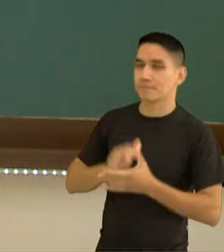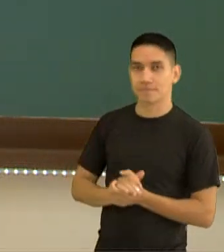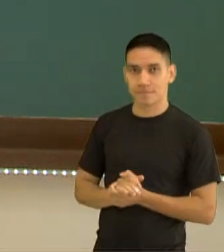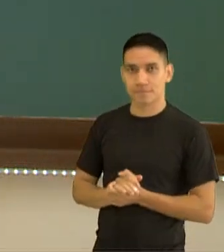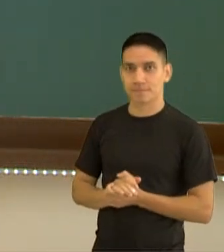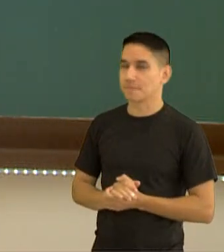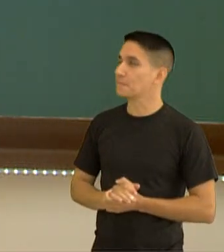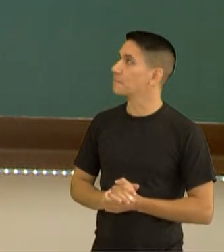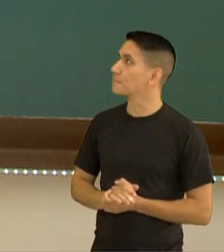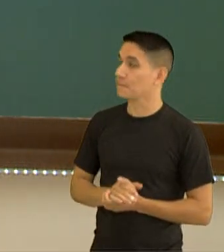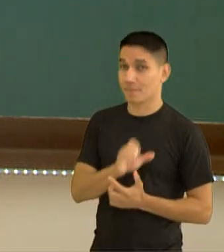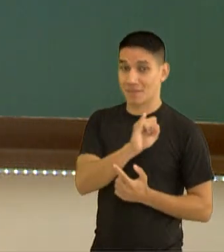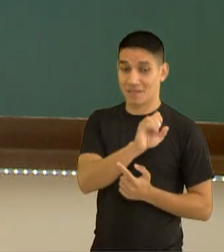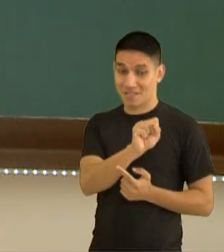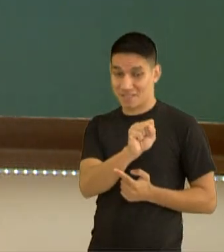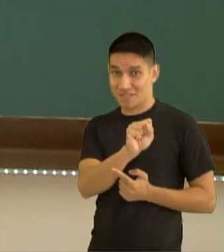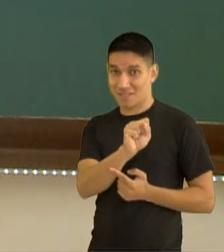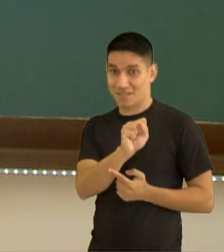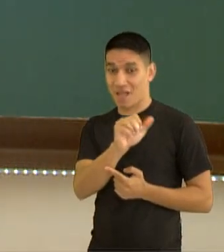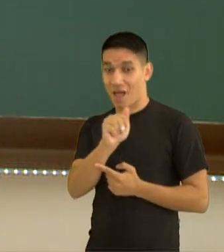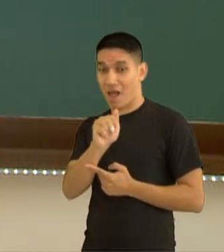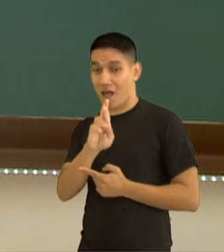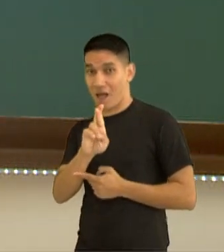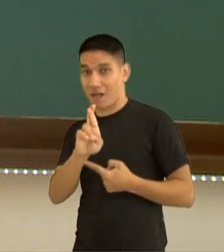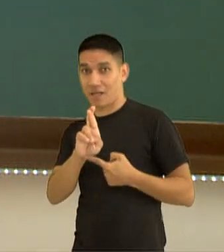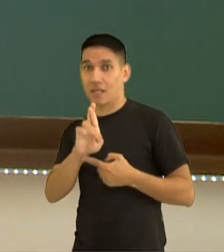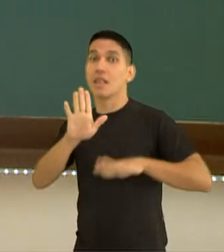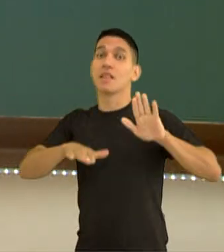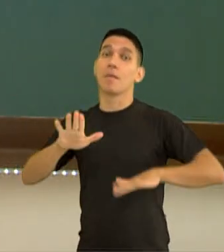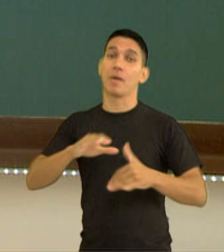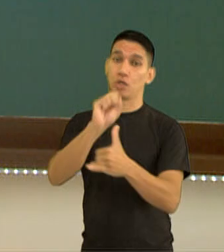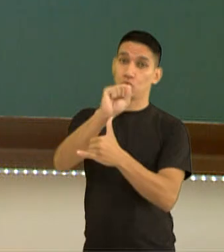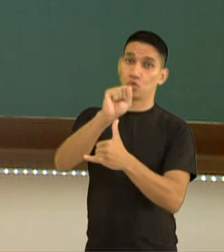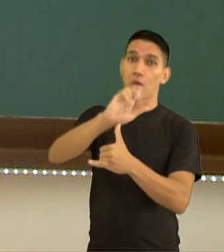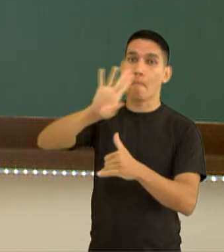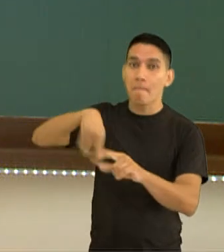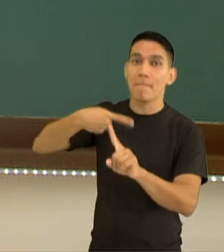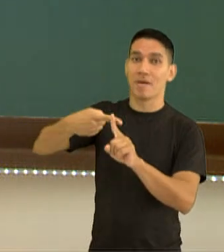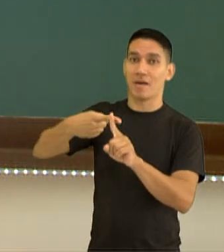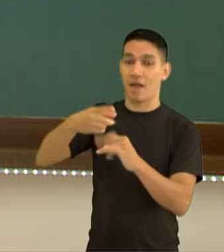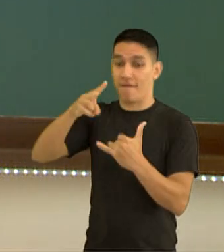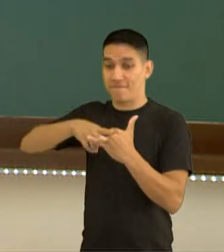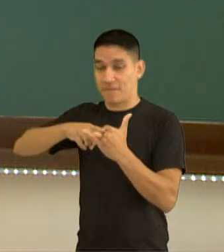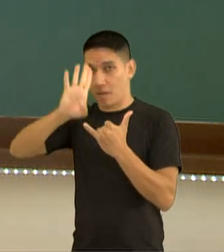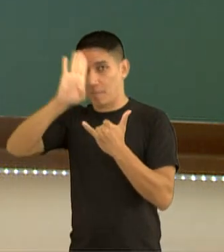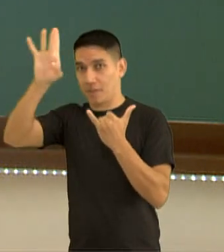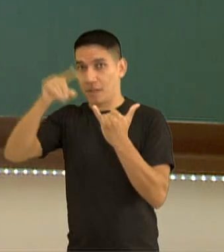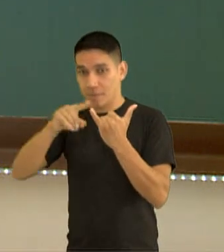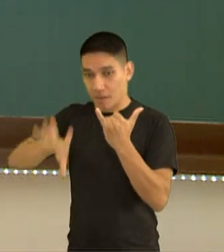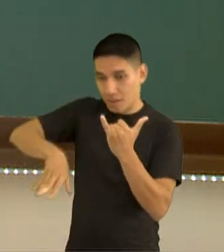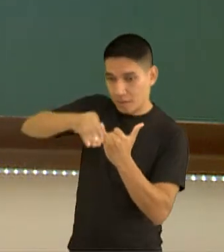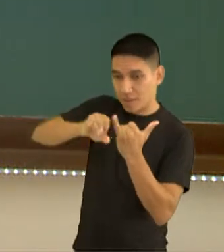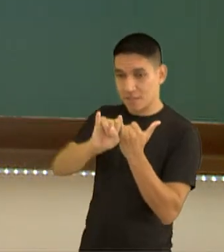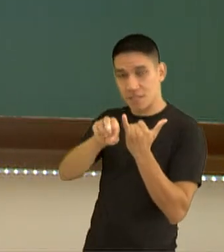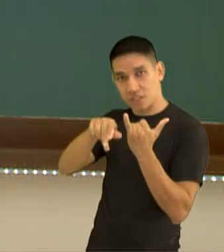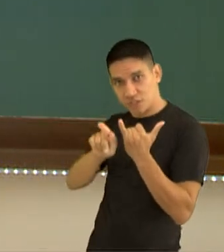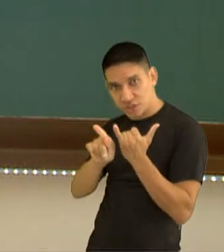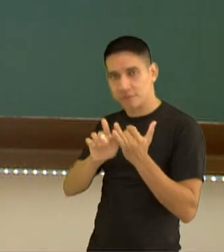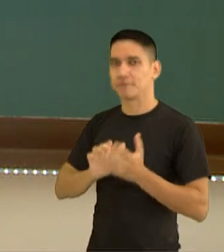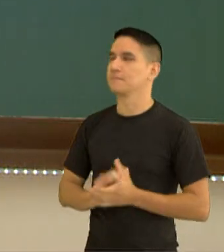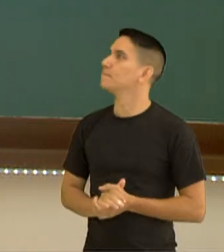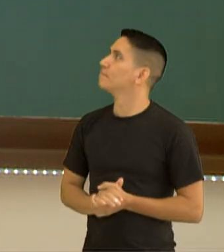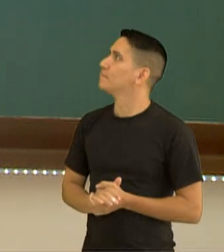is, are, dependendo do sujeito, mais o verbo principal com o acréscimo do ing, ok?